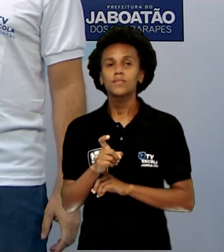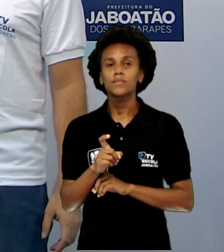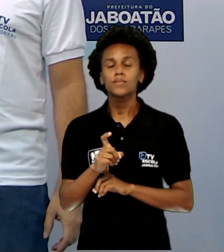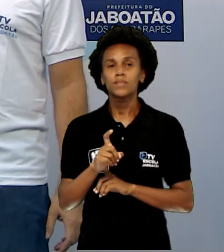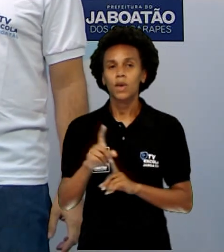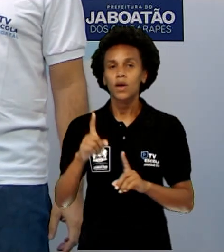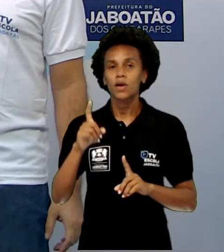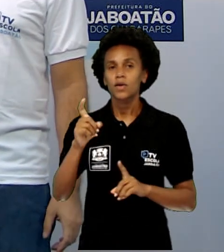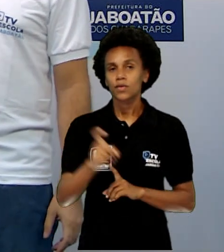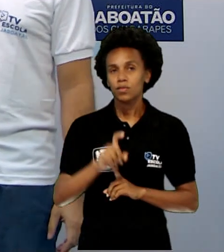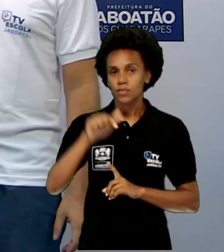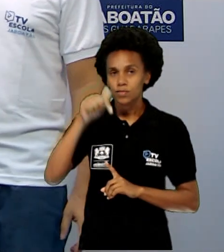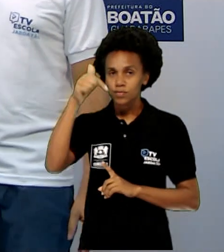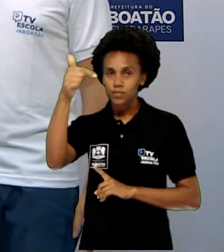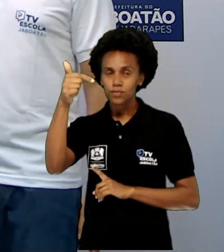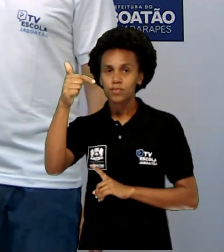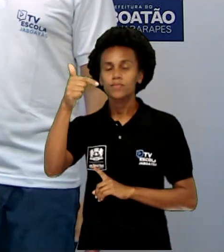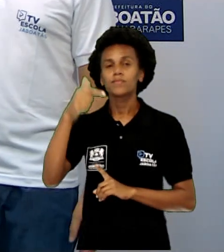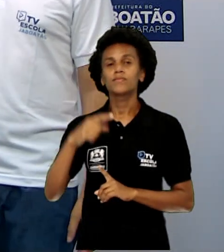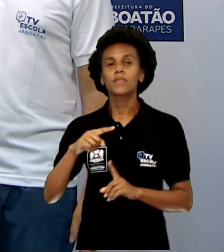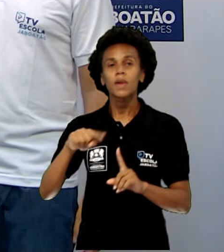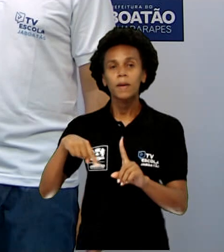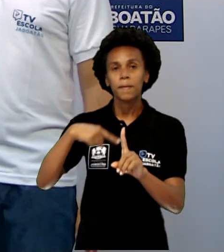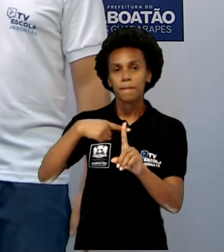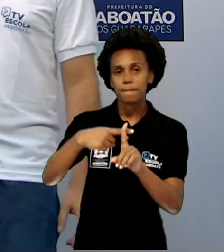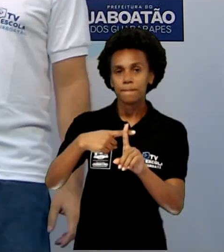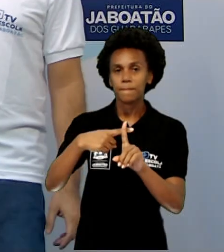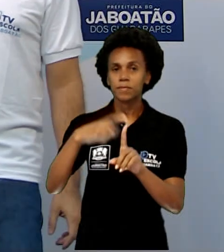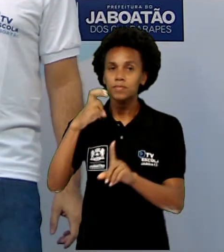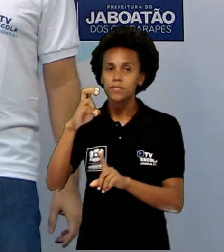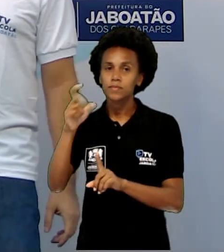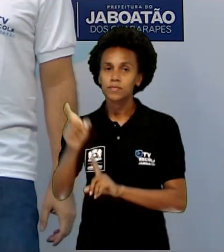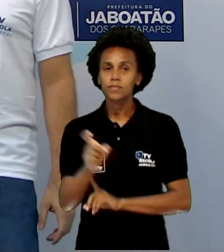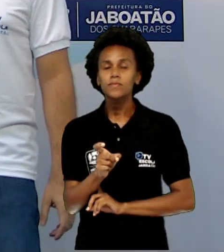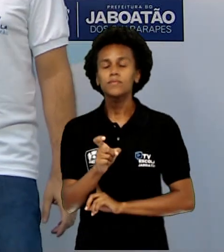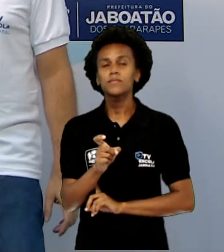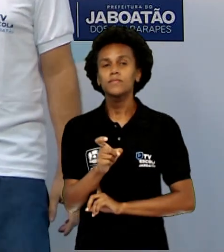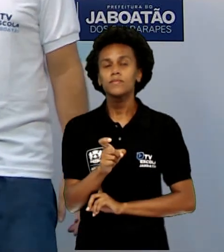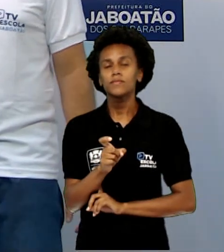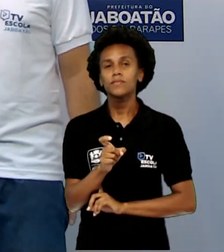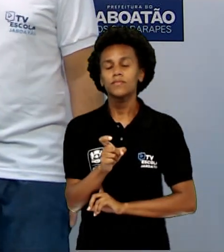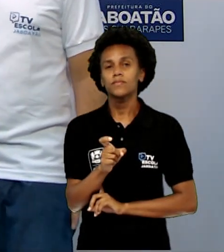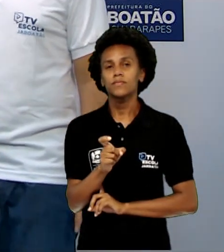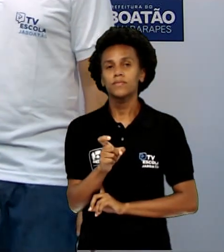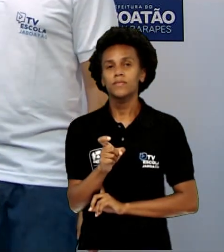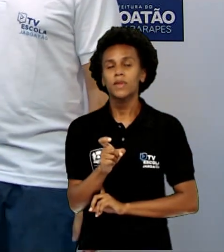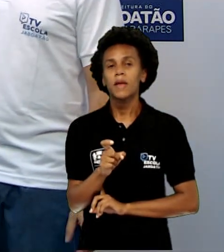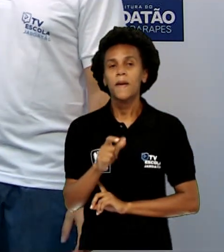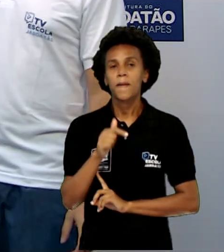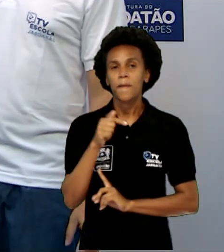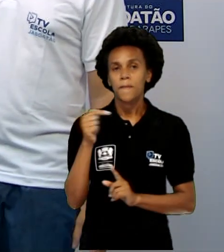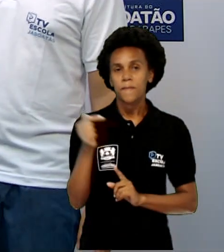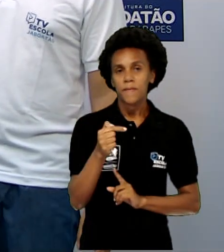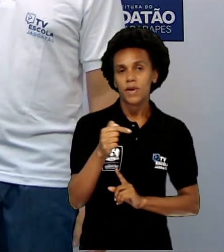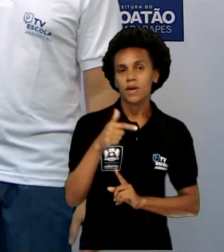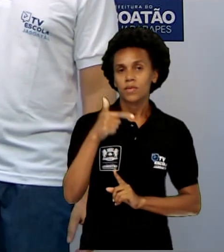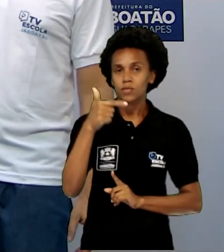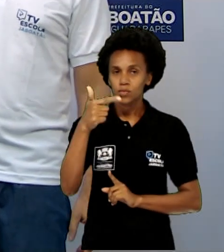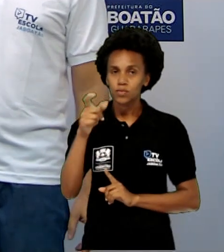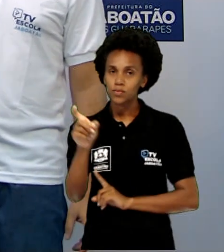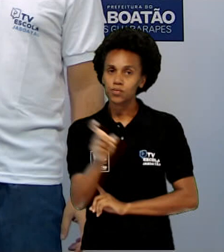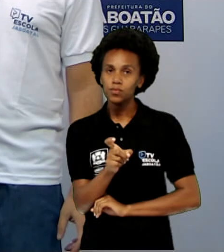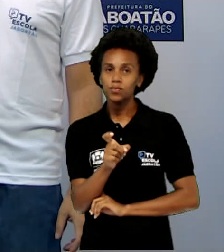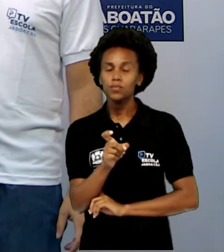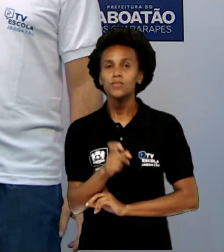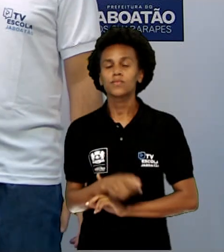vezes 5. Vai dar 5x. Multiplica o menos 2 vezes x. Vai dar menos 2x.